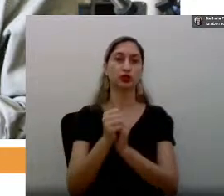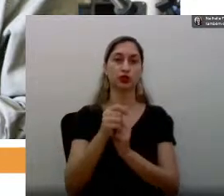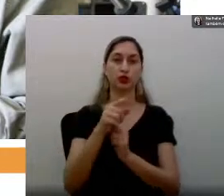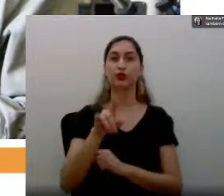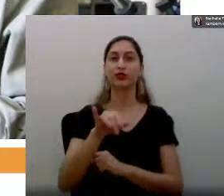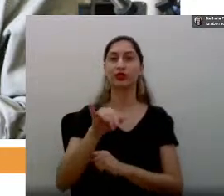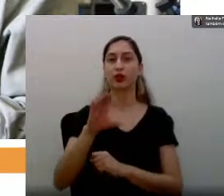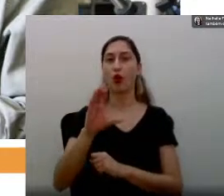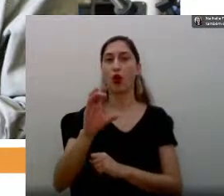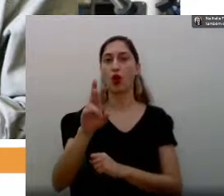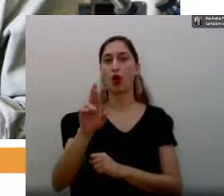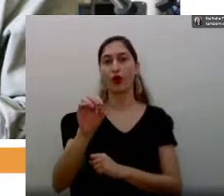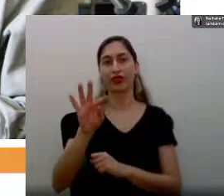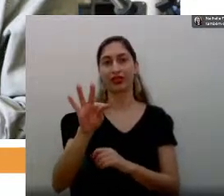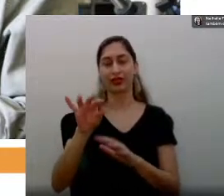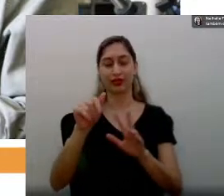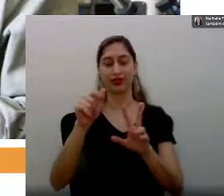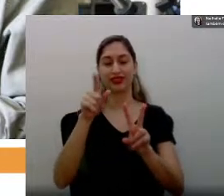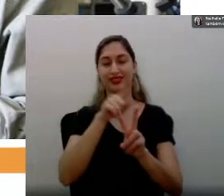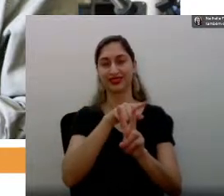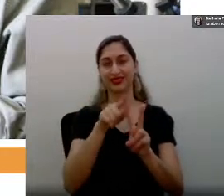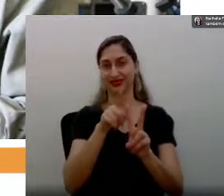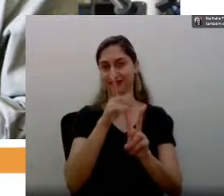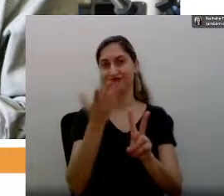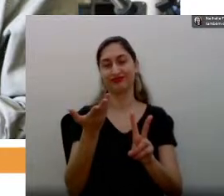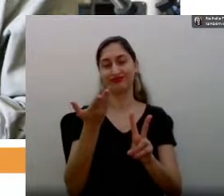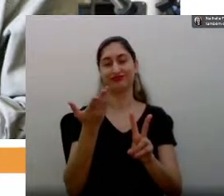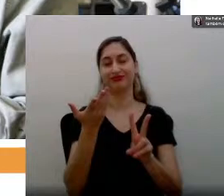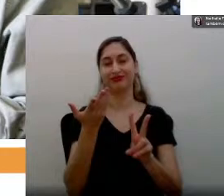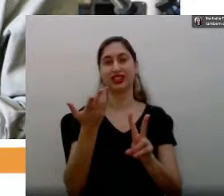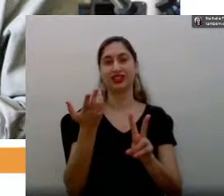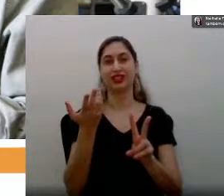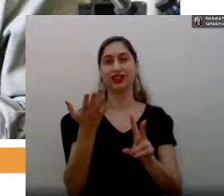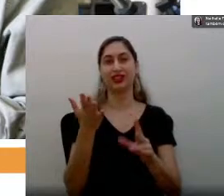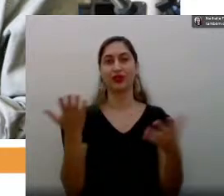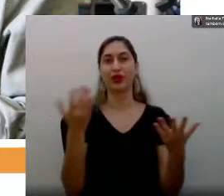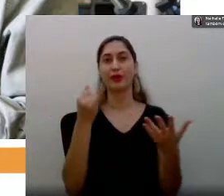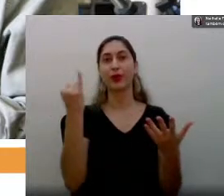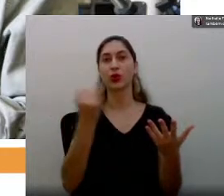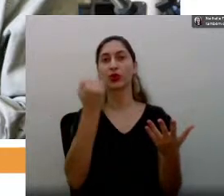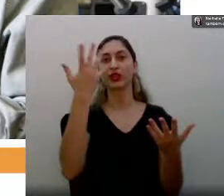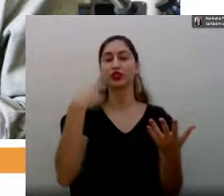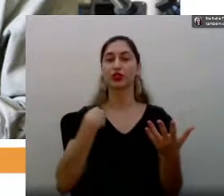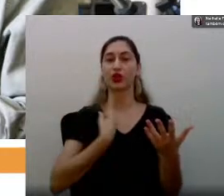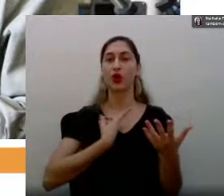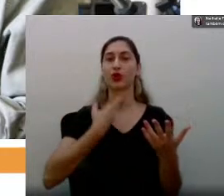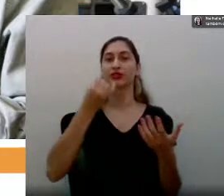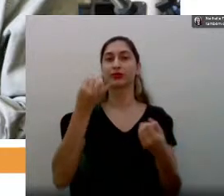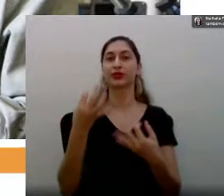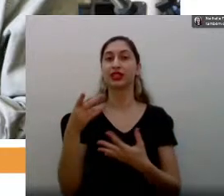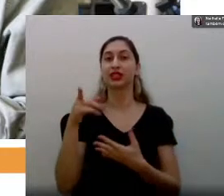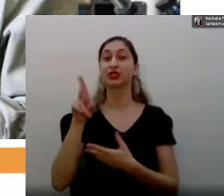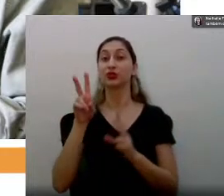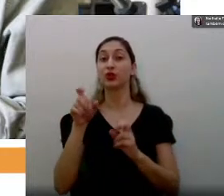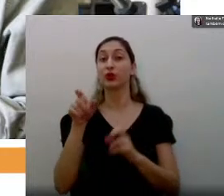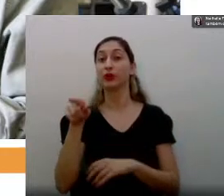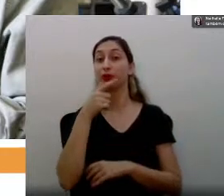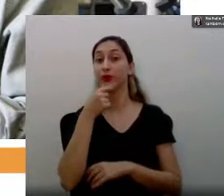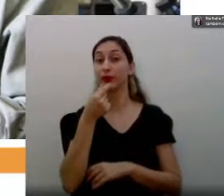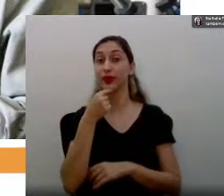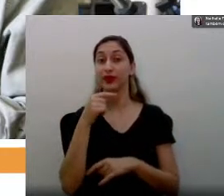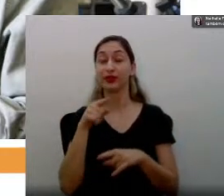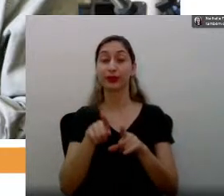das pessoas né então eu acho muito importante a história dele tá aqui porque durante muito tempo ele esteve à frente do grupo